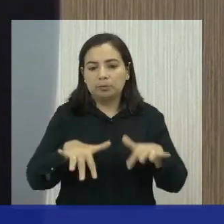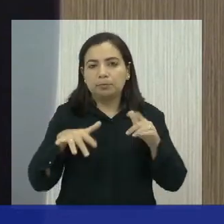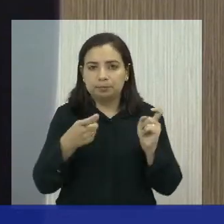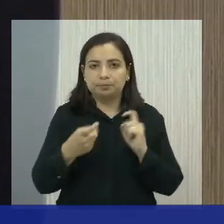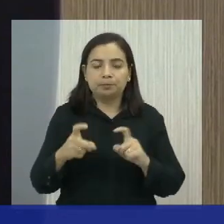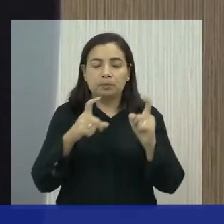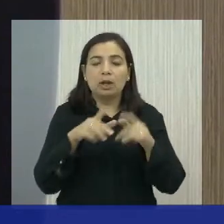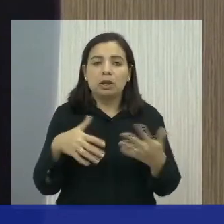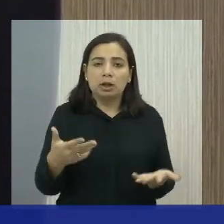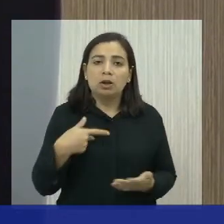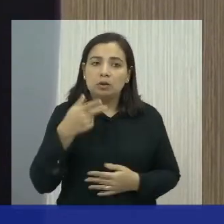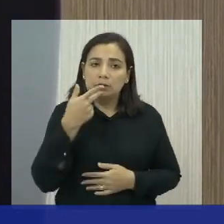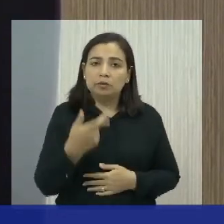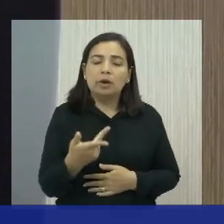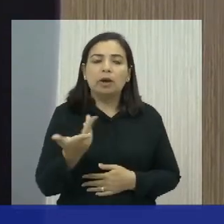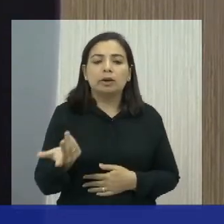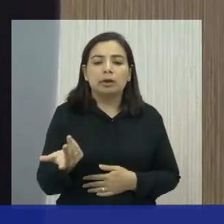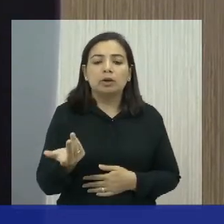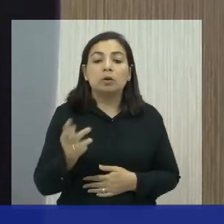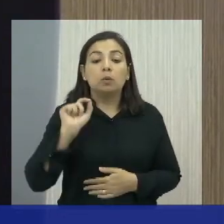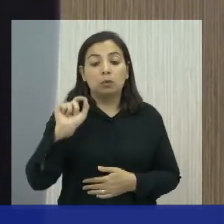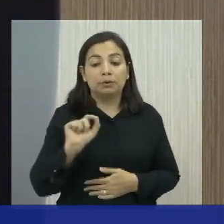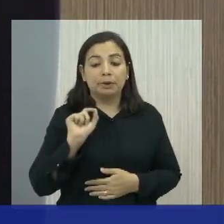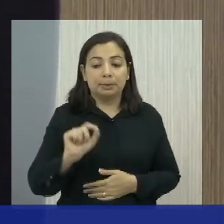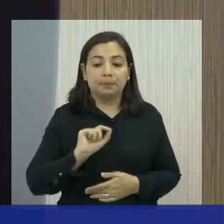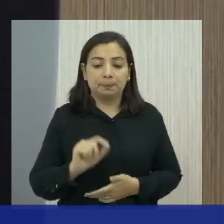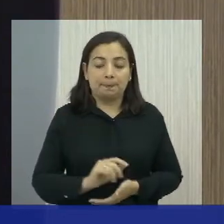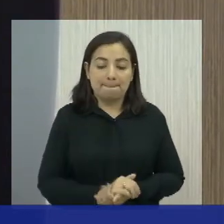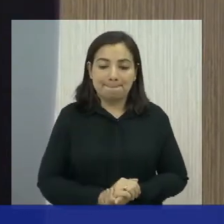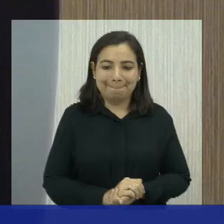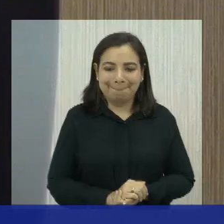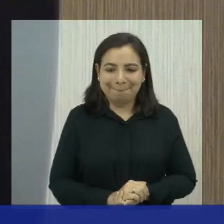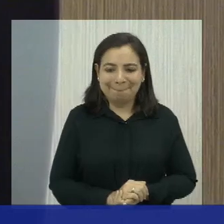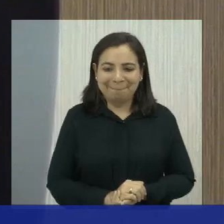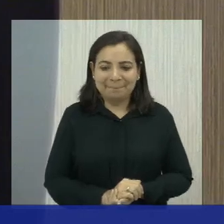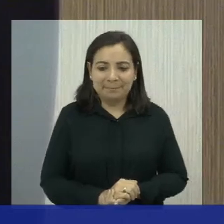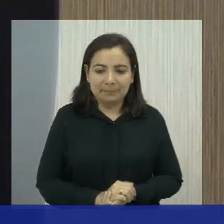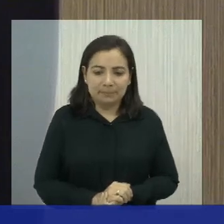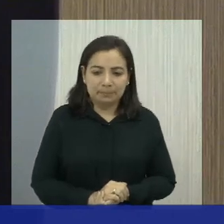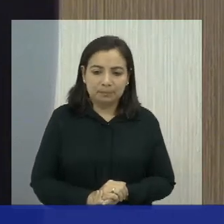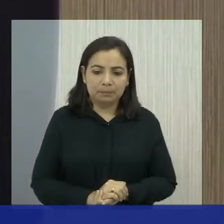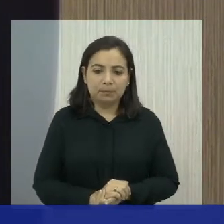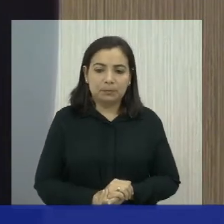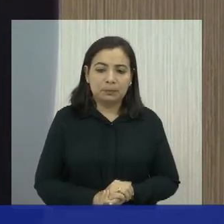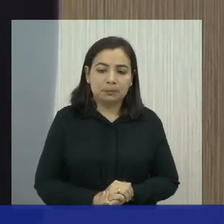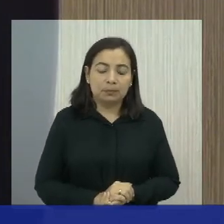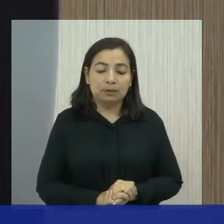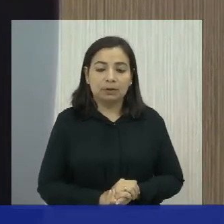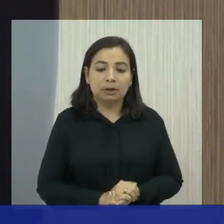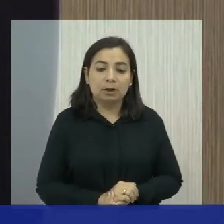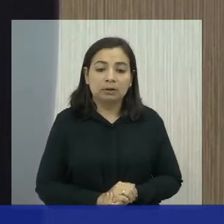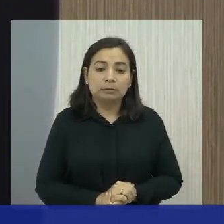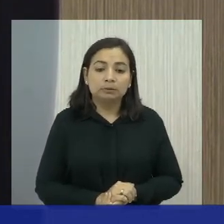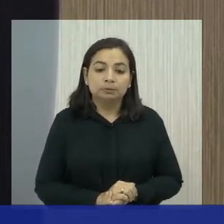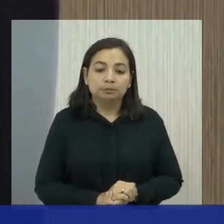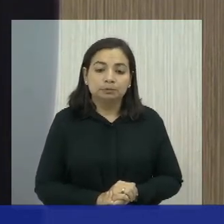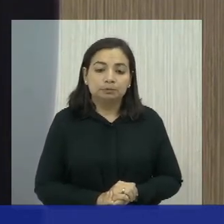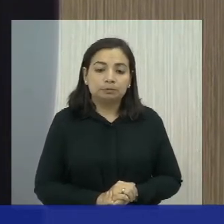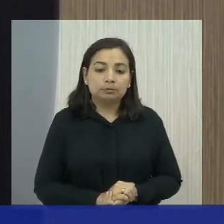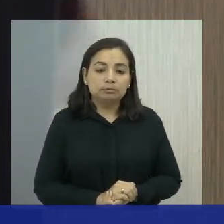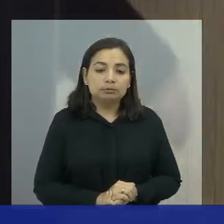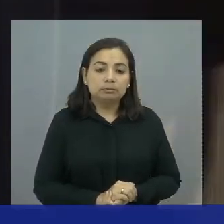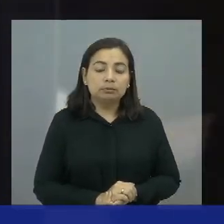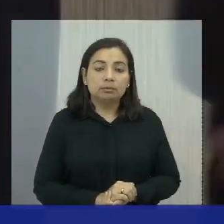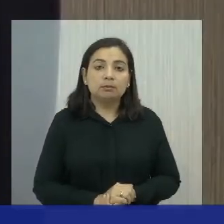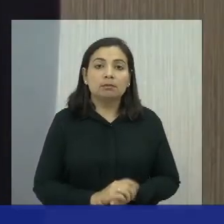observações, que ela, na verdade, não seja apenas, porque muitos, né, quer